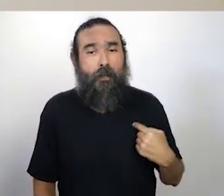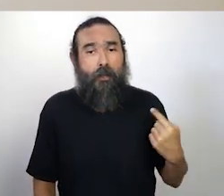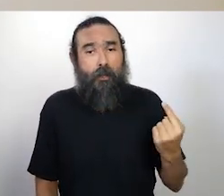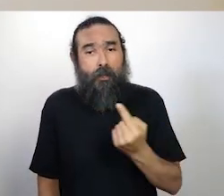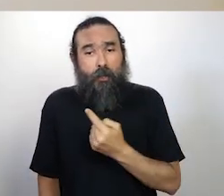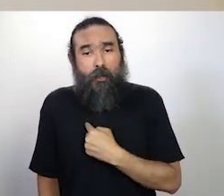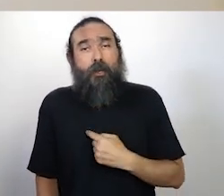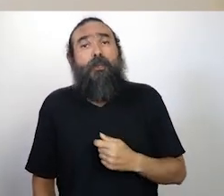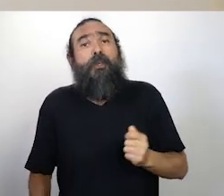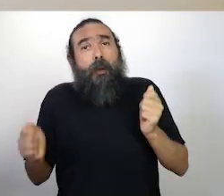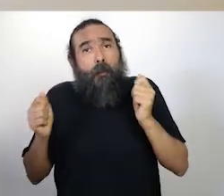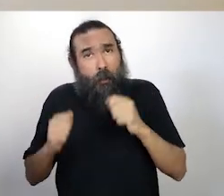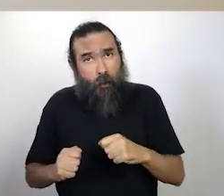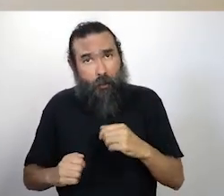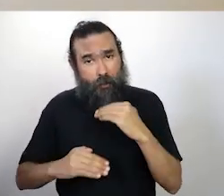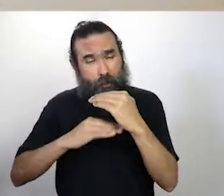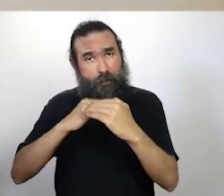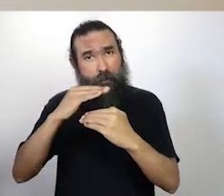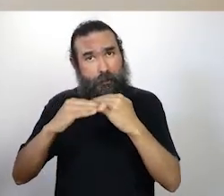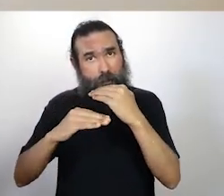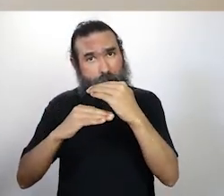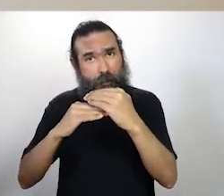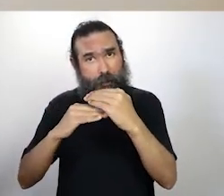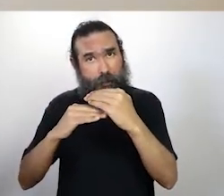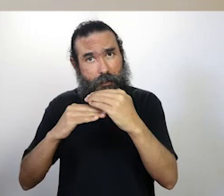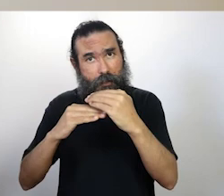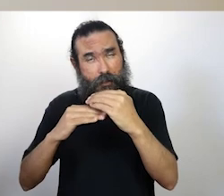pode construir